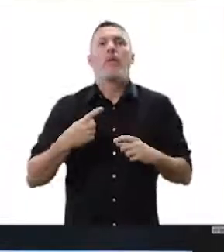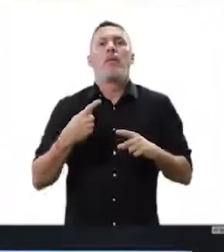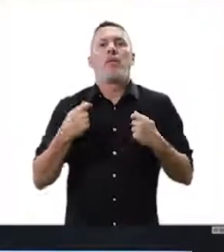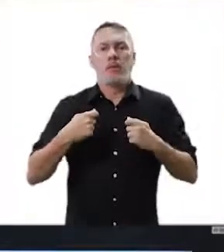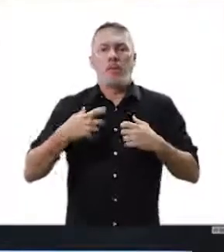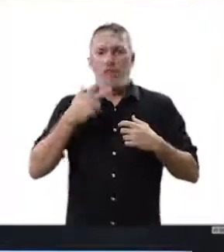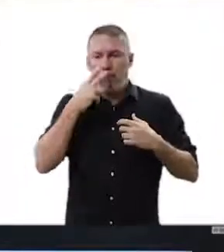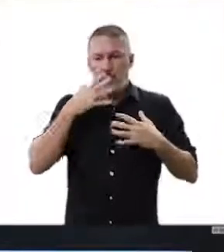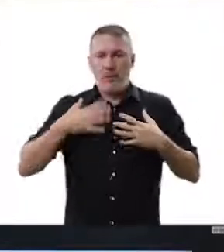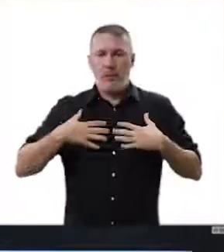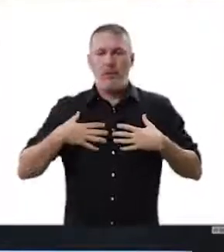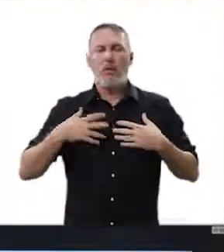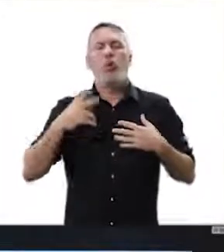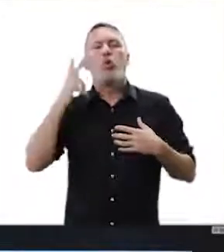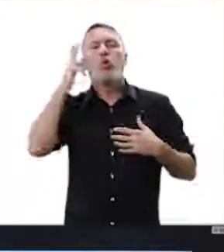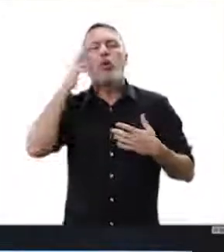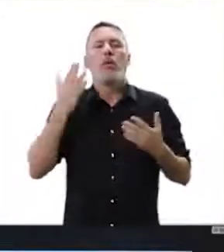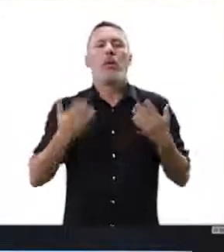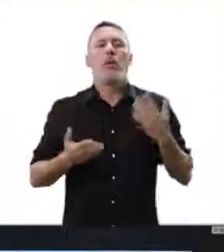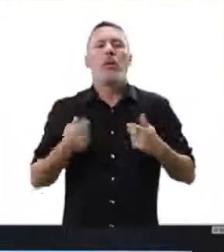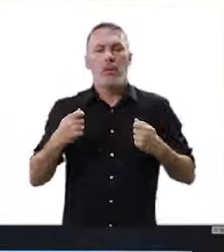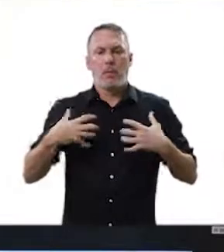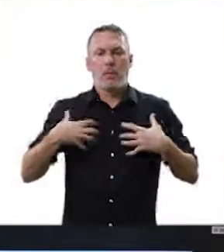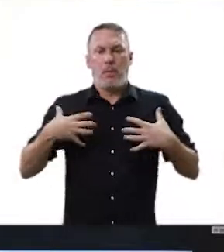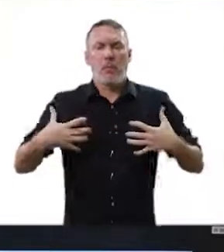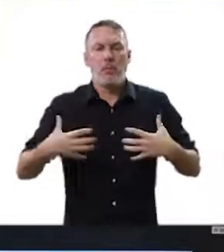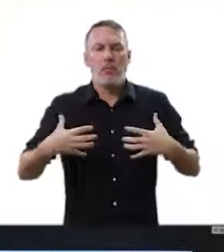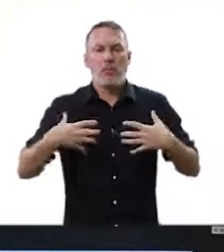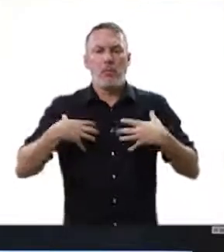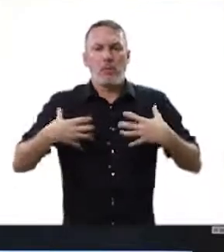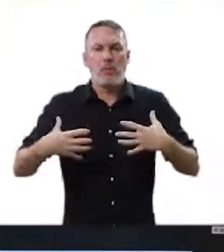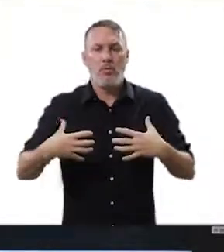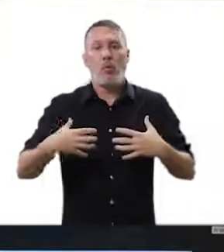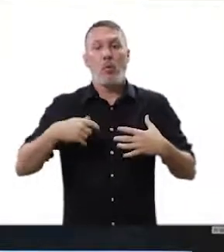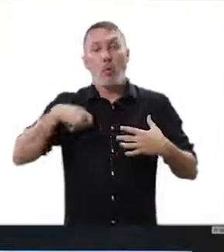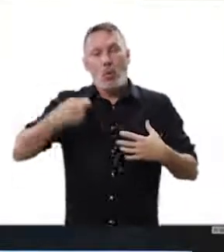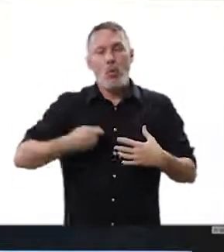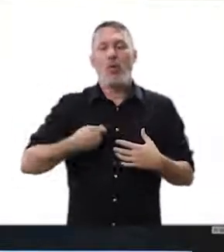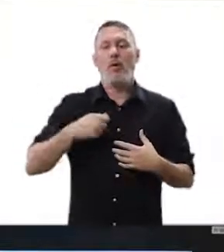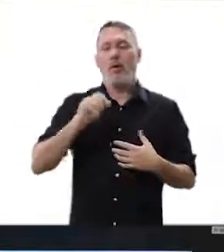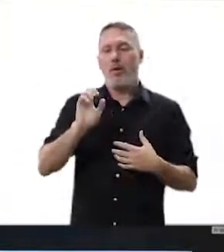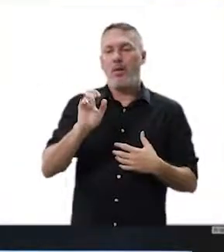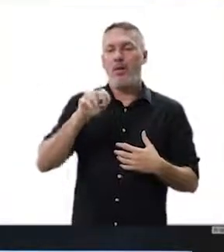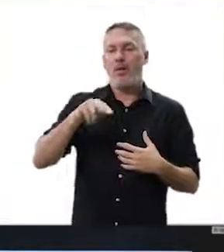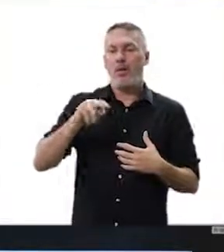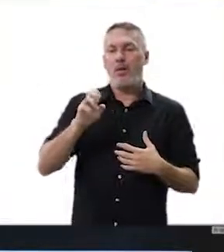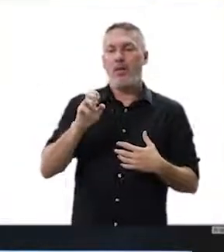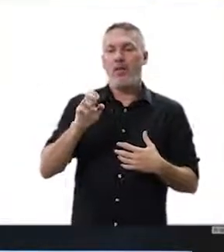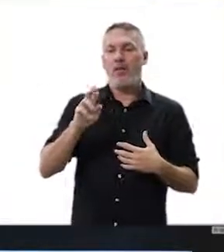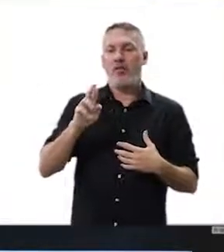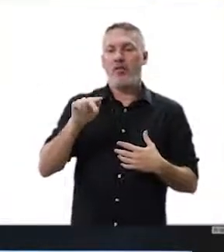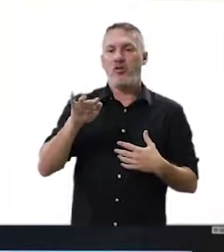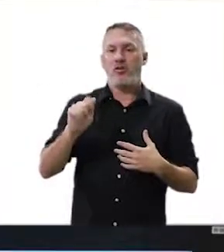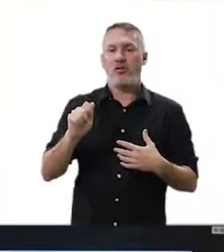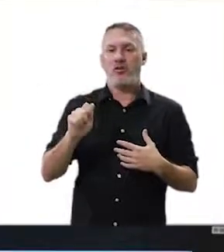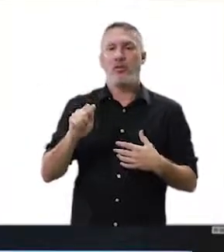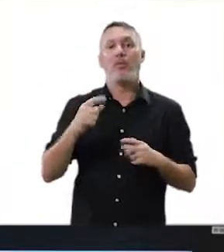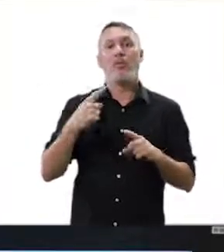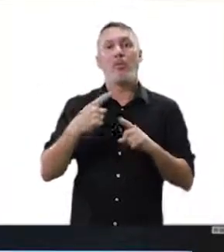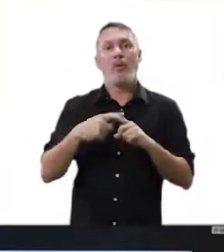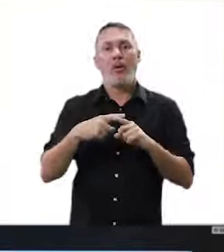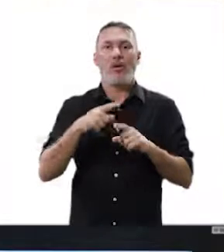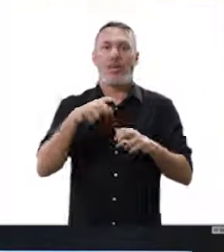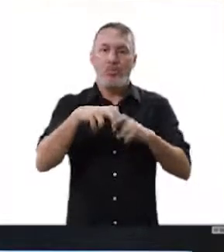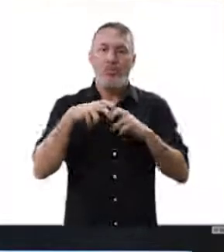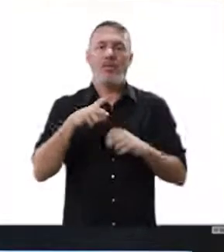que esse processo ele gasta ATP? Porque olha só nessa imagem para a gente entender o que acontece. No primeiro quadrinho,